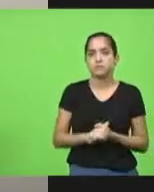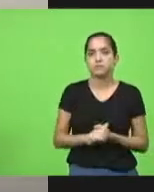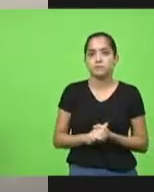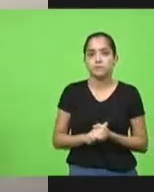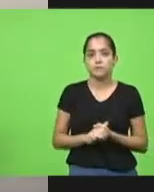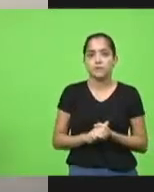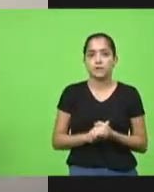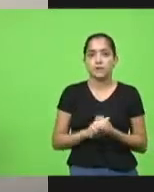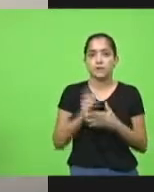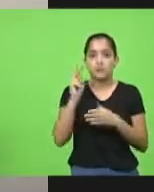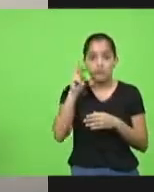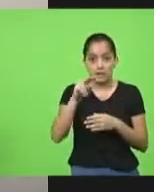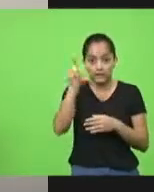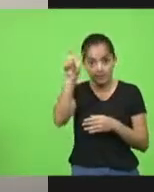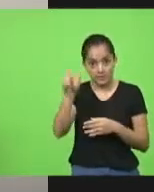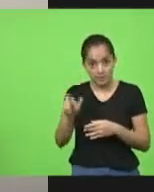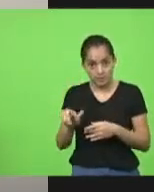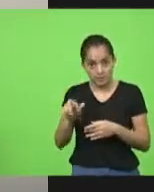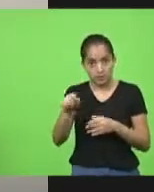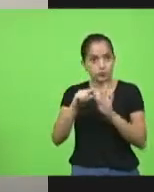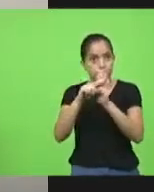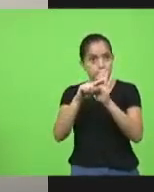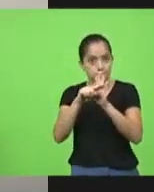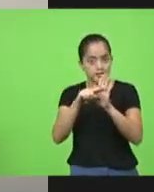Na visão do pesquisador